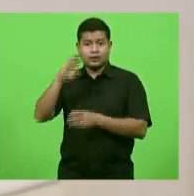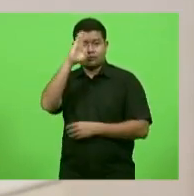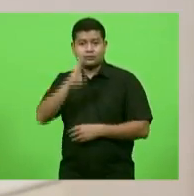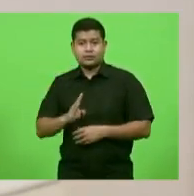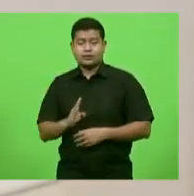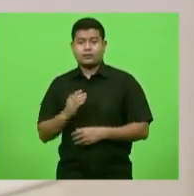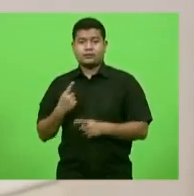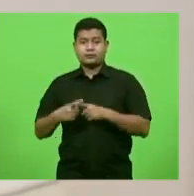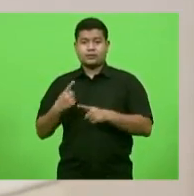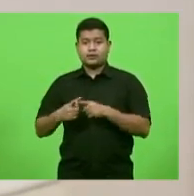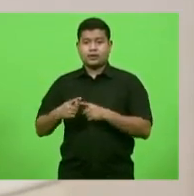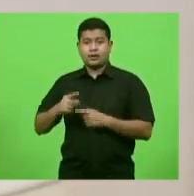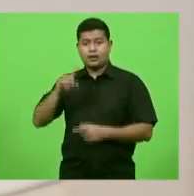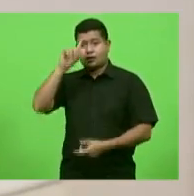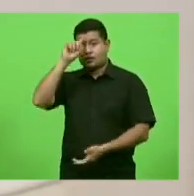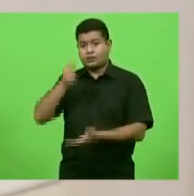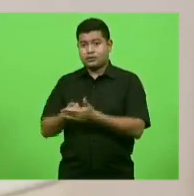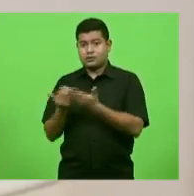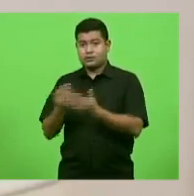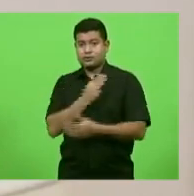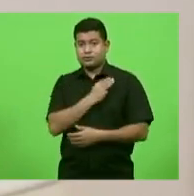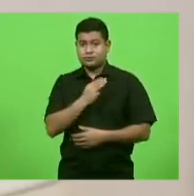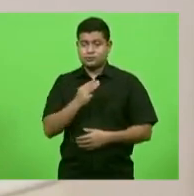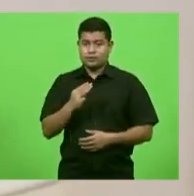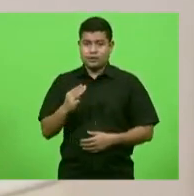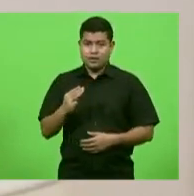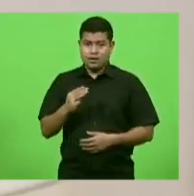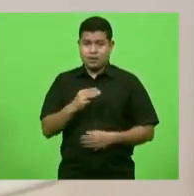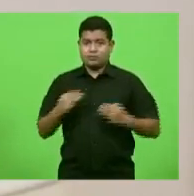do Ministério da Justiça, da Saúde,